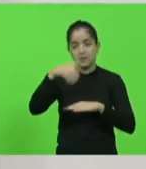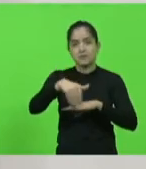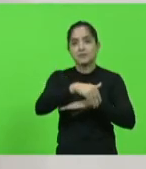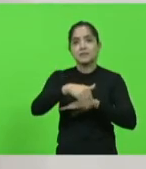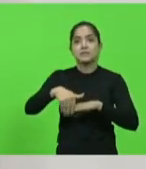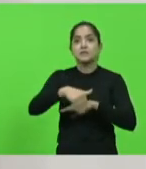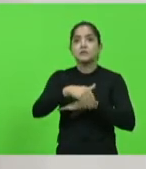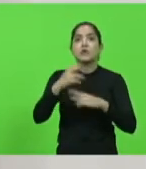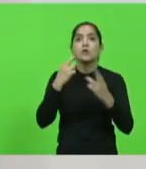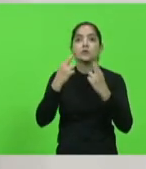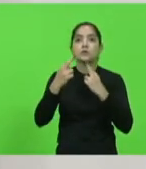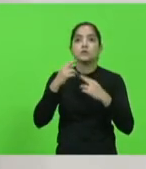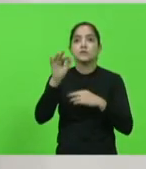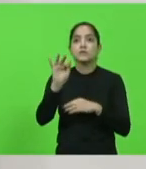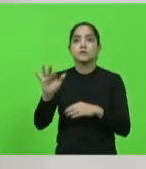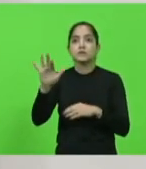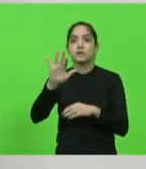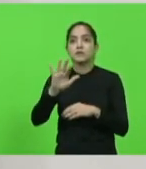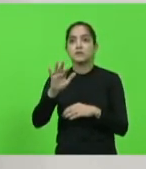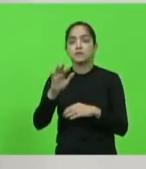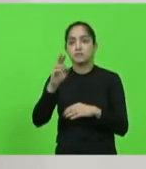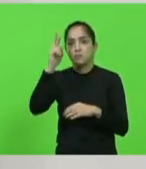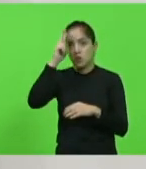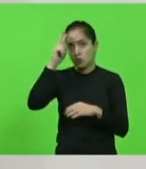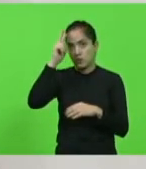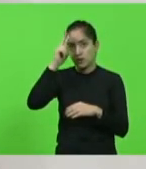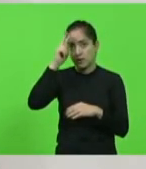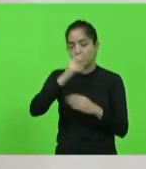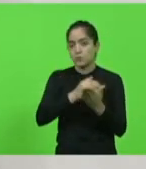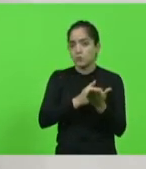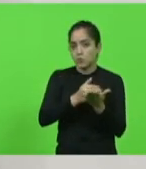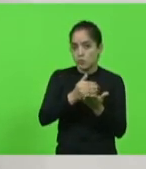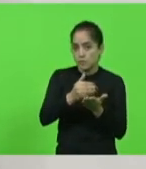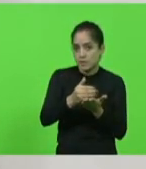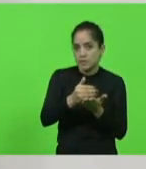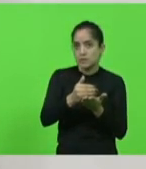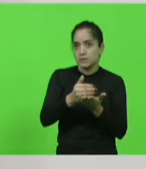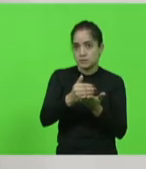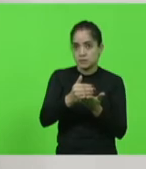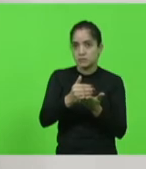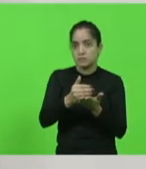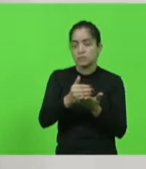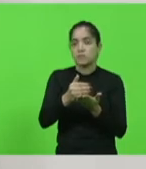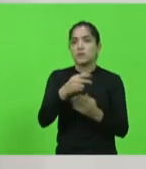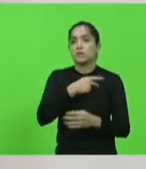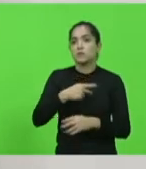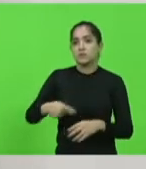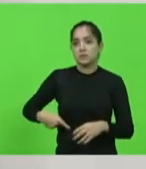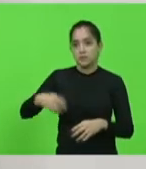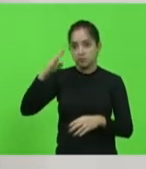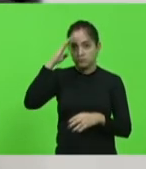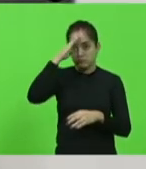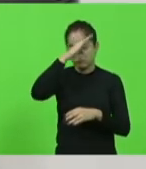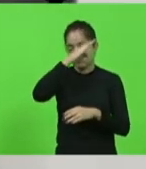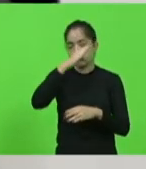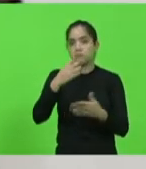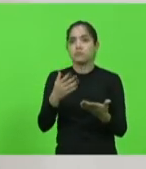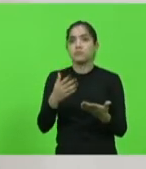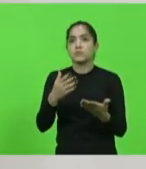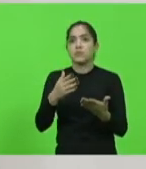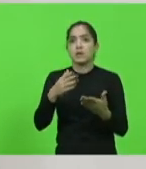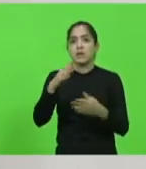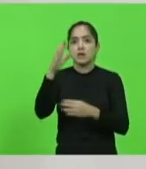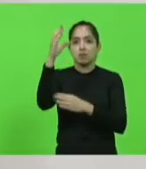federais, eu me lembro muito bem, logo no início do governo do presidente Bolsonaro, quando ele anunciou o fim dos radares,